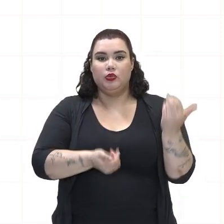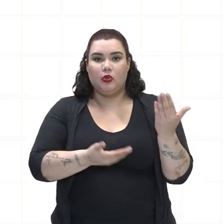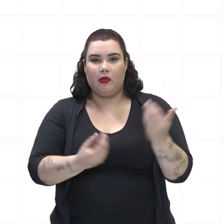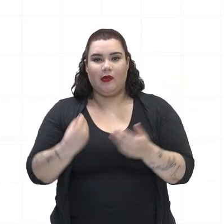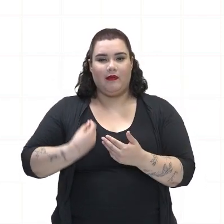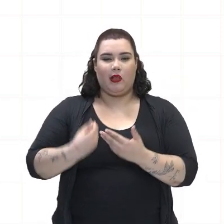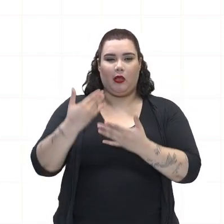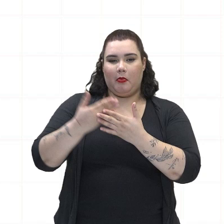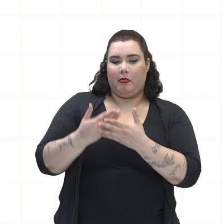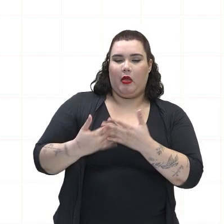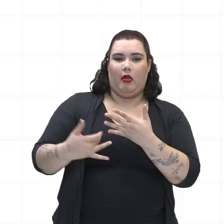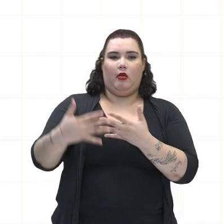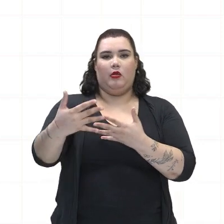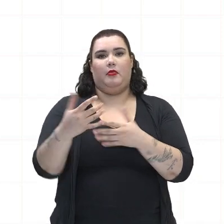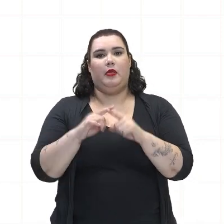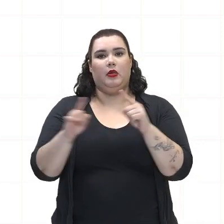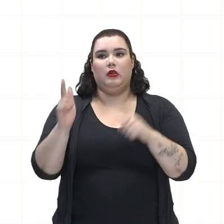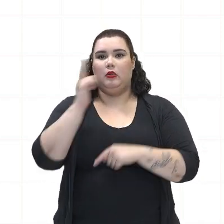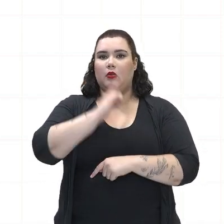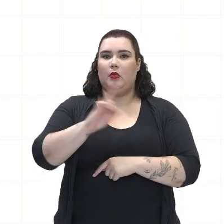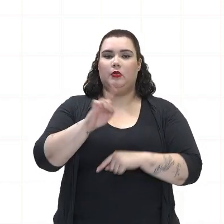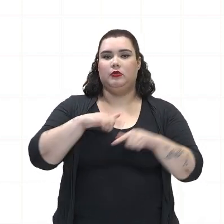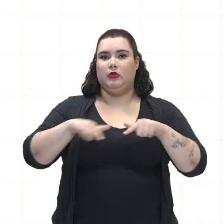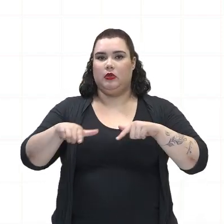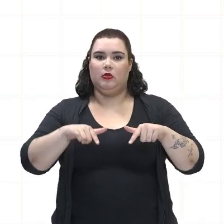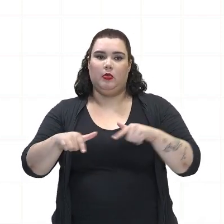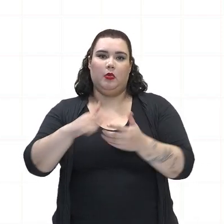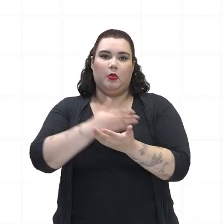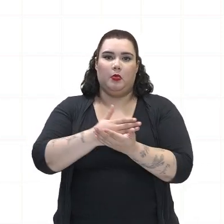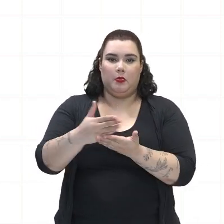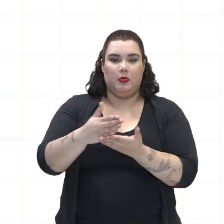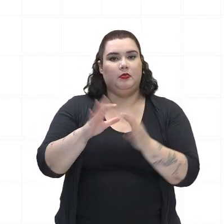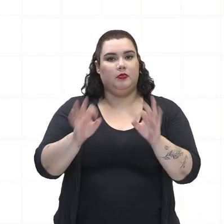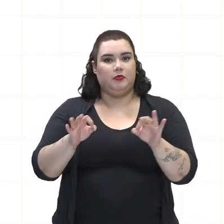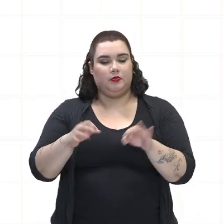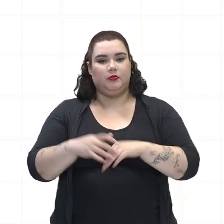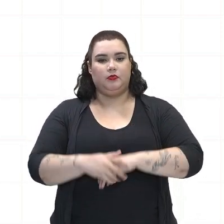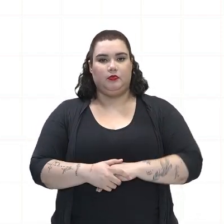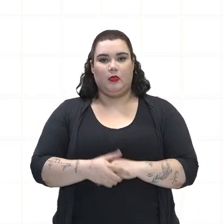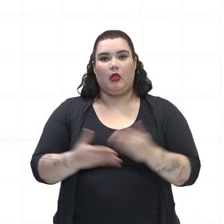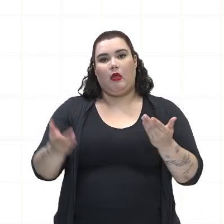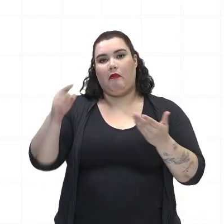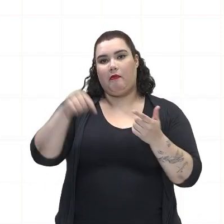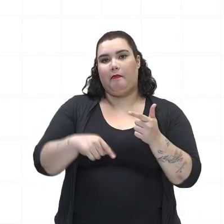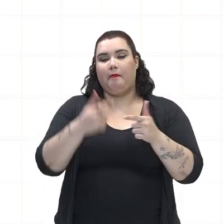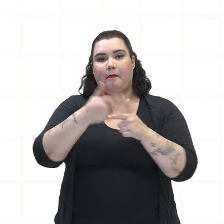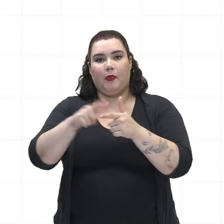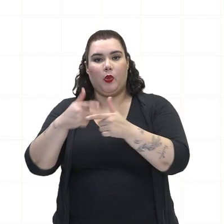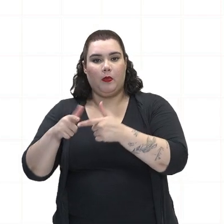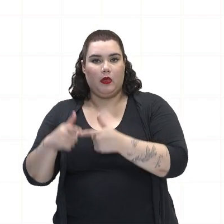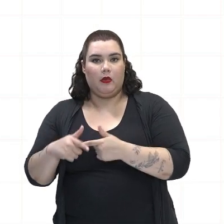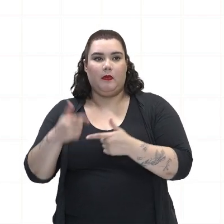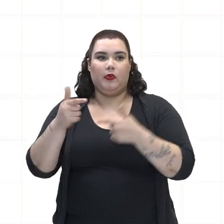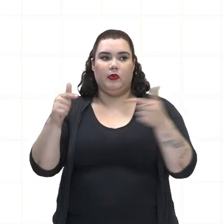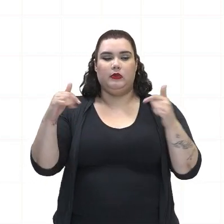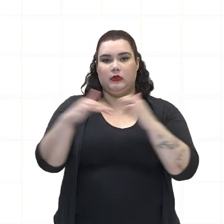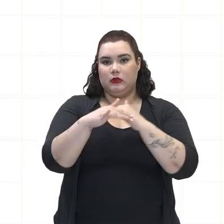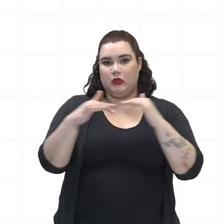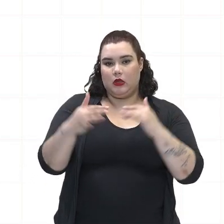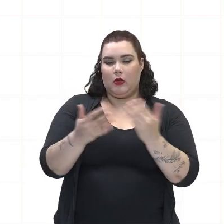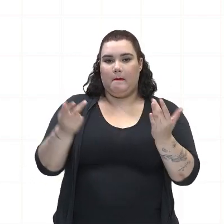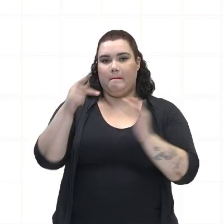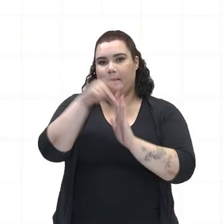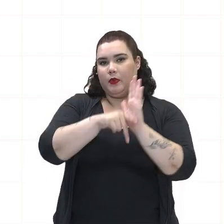pela frente e mesmo assim não conseguem, por exemplo, iniciar a carreira. Então esse que é um grande problema também das grandes cidades, né? Projetos